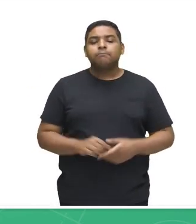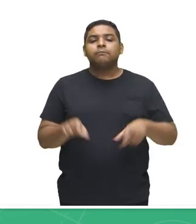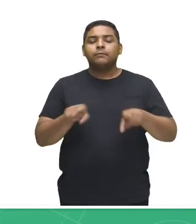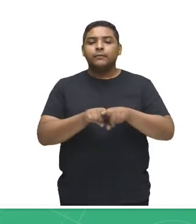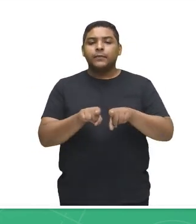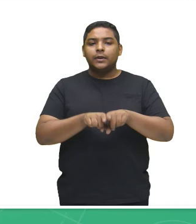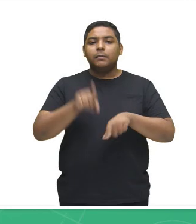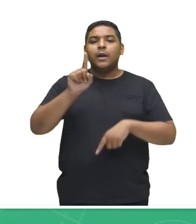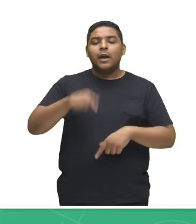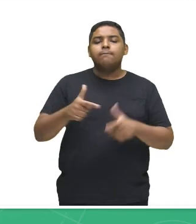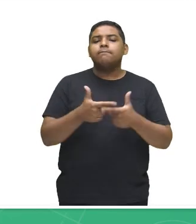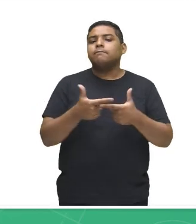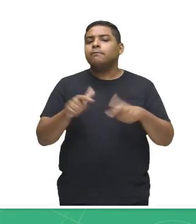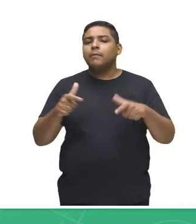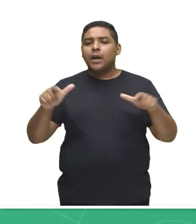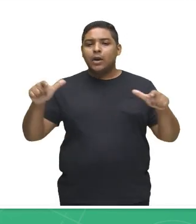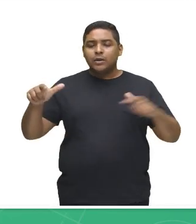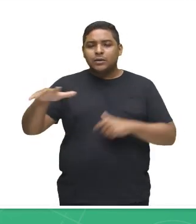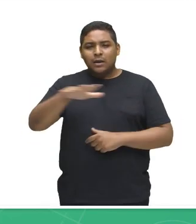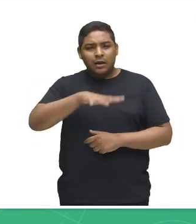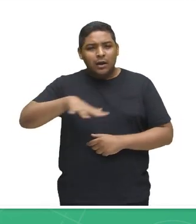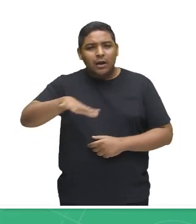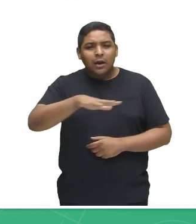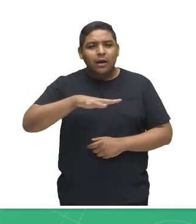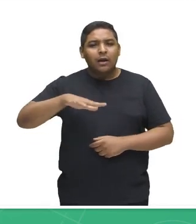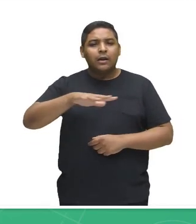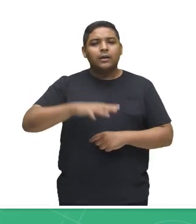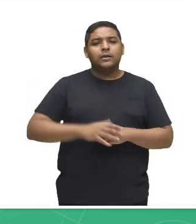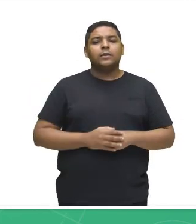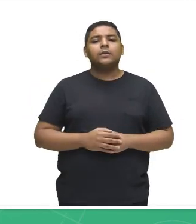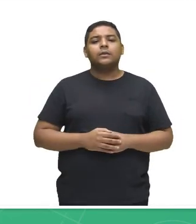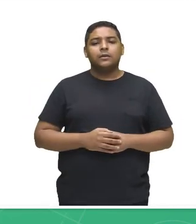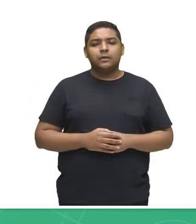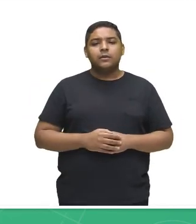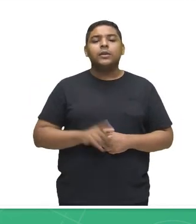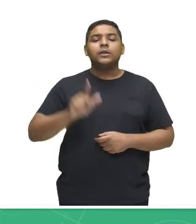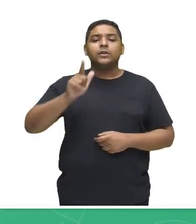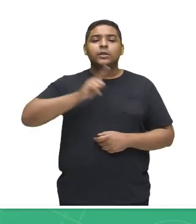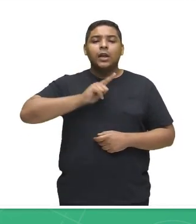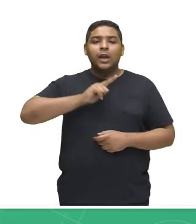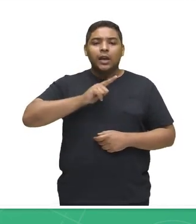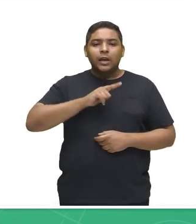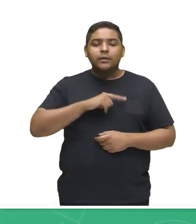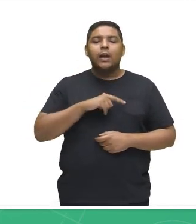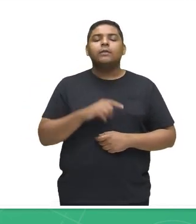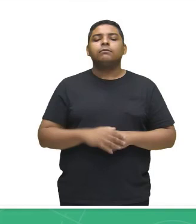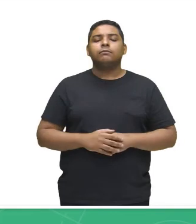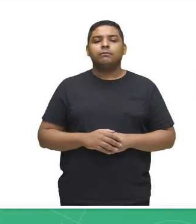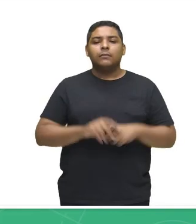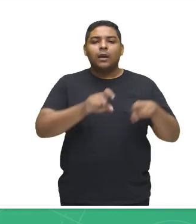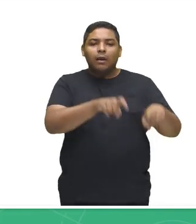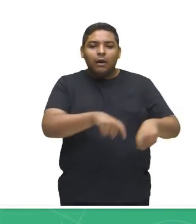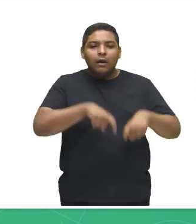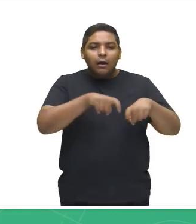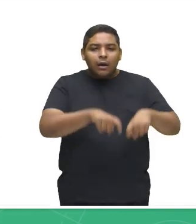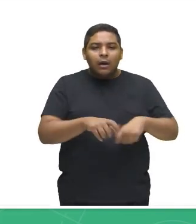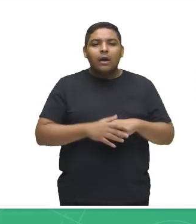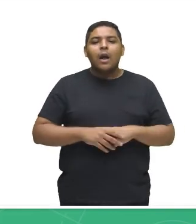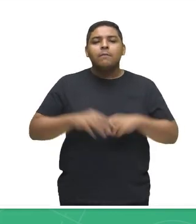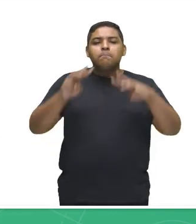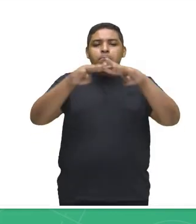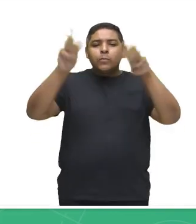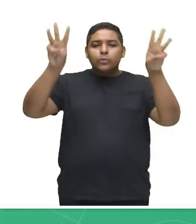nossas maiores áreas hoje de sítios arqueológicos e de grandes museus naquela